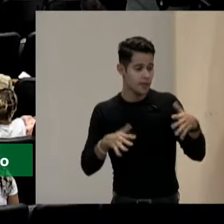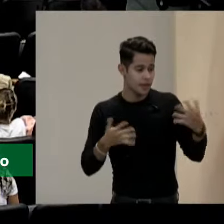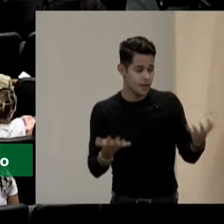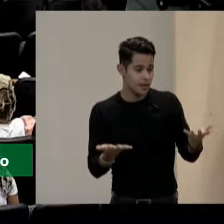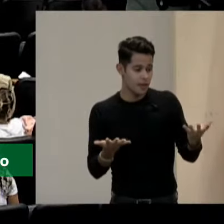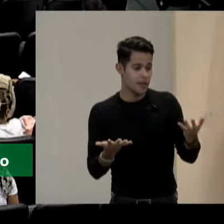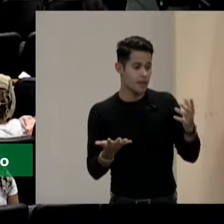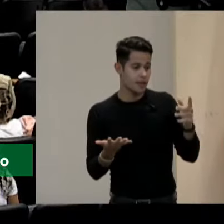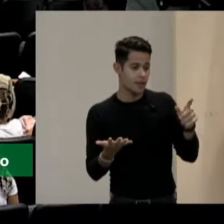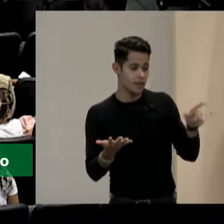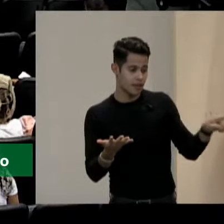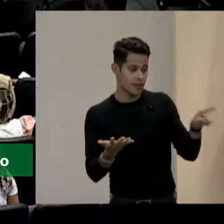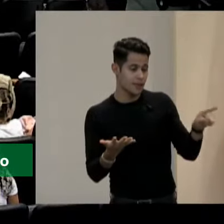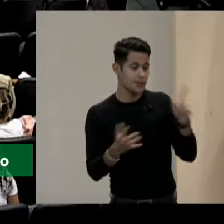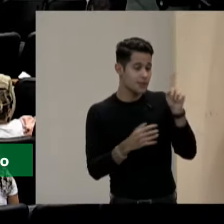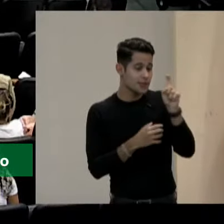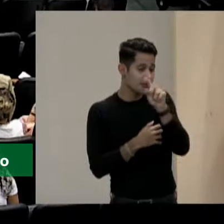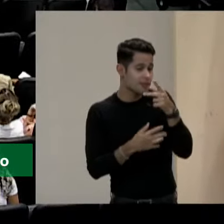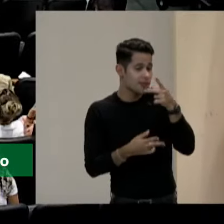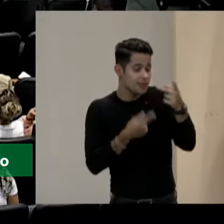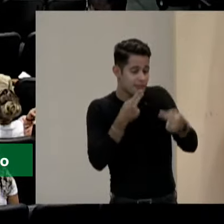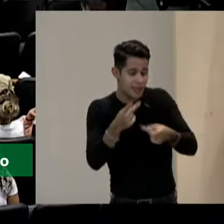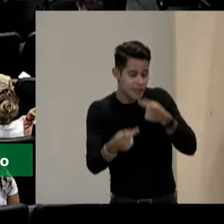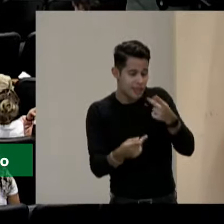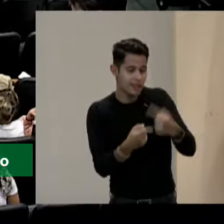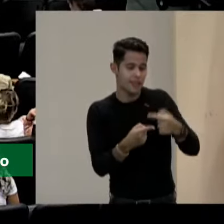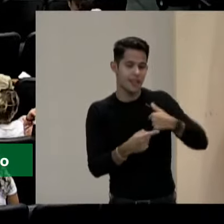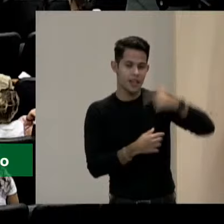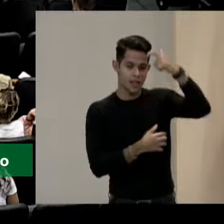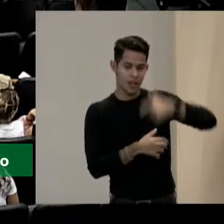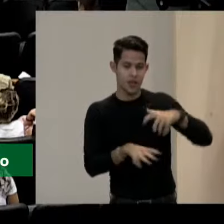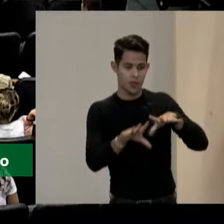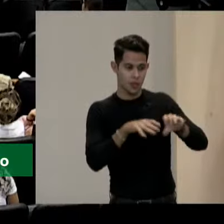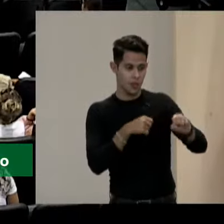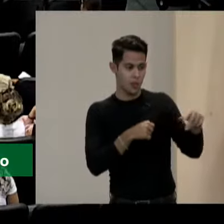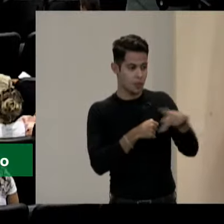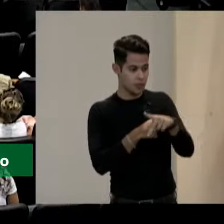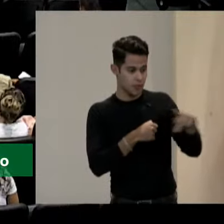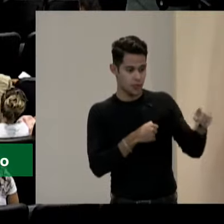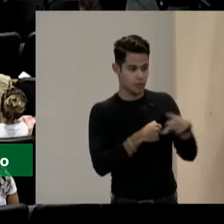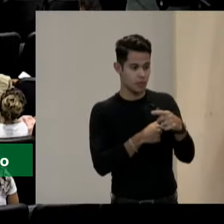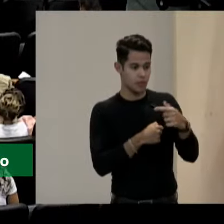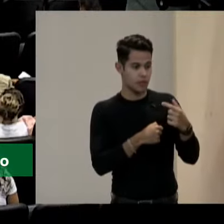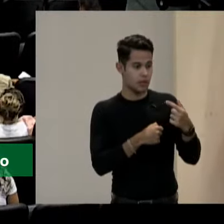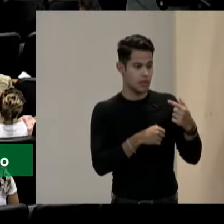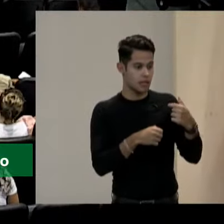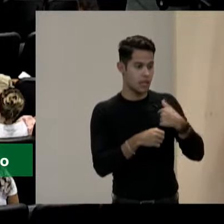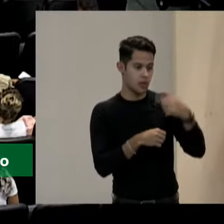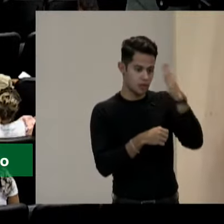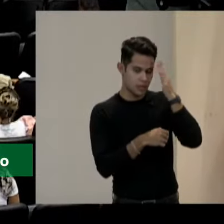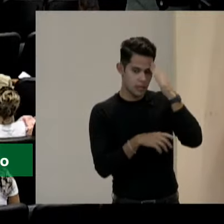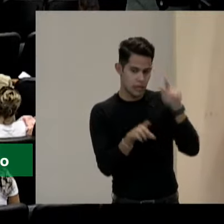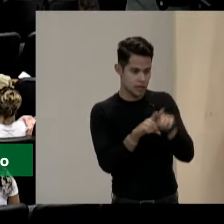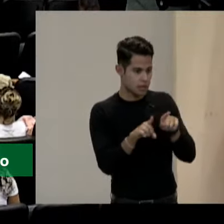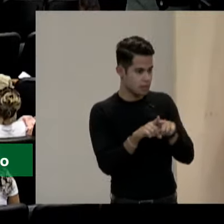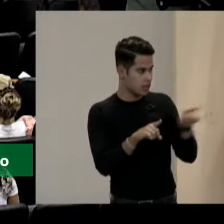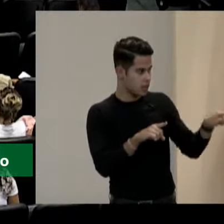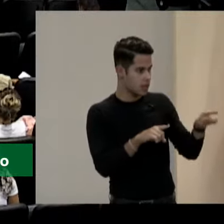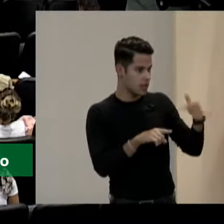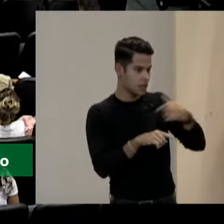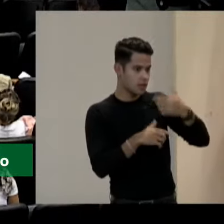está vendo que está difícil de falar, né? Porque, enquanto professora, que sou e sempre quis ser, desde